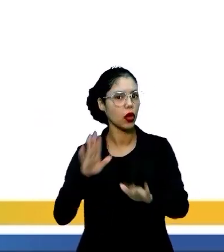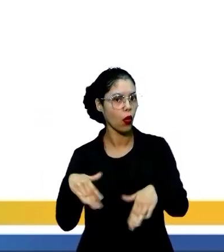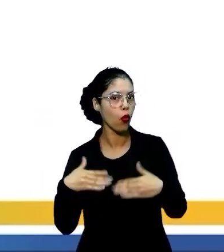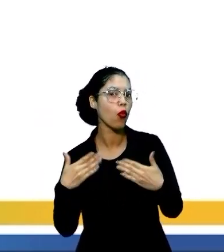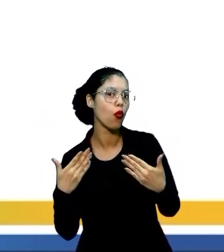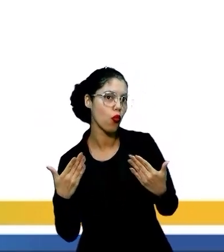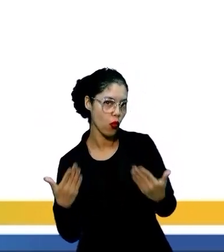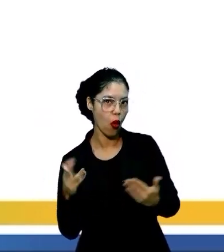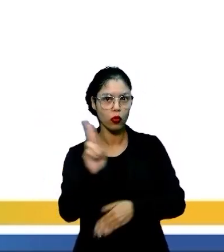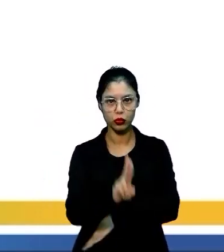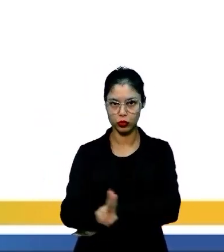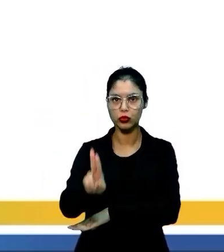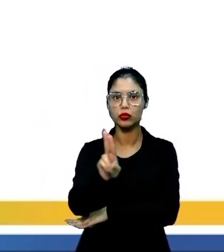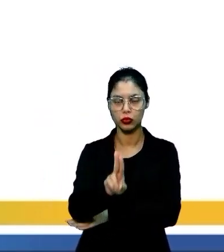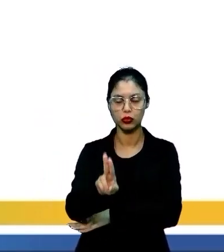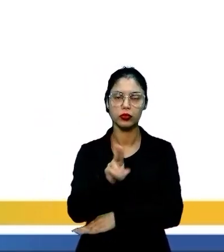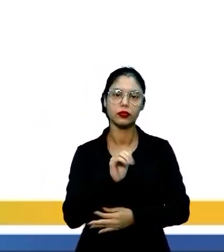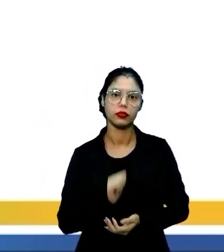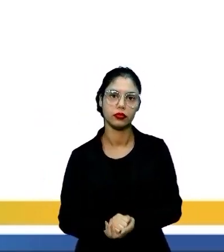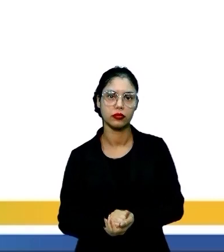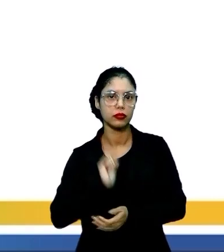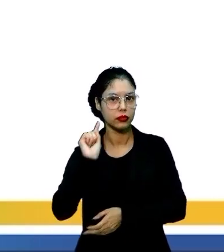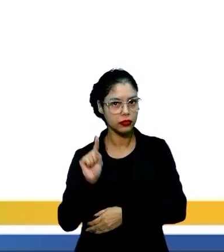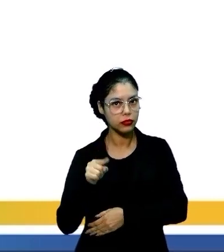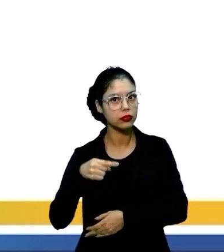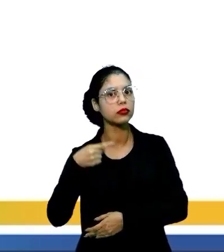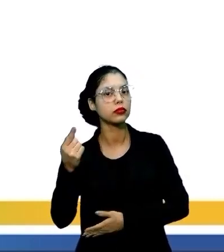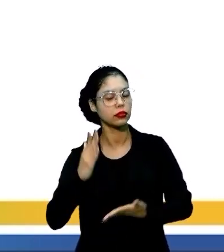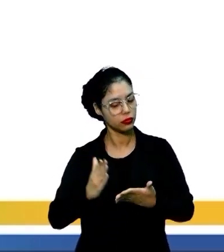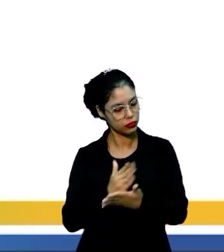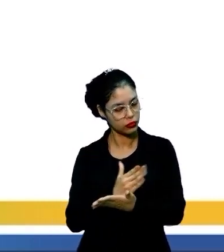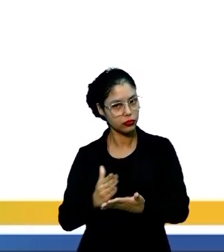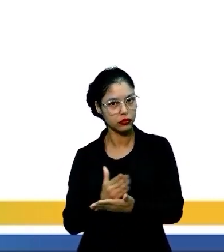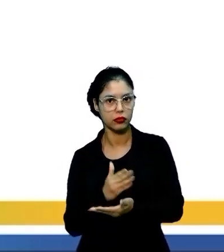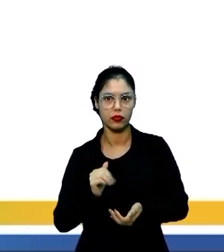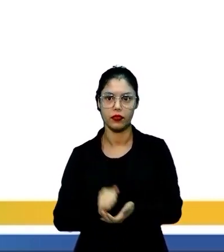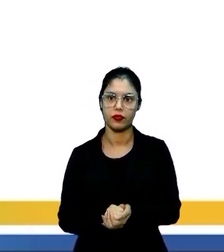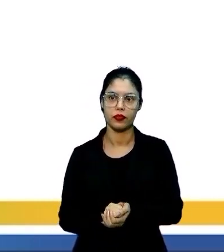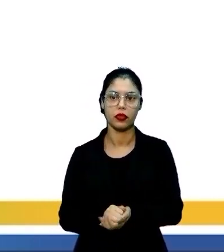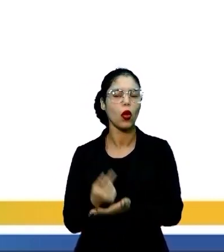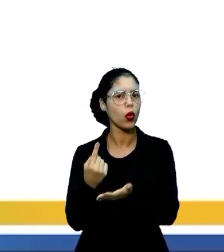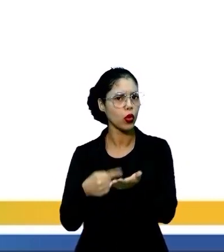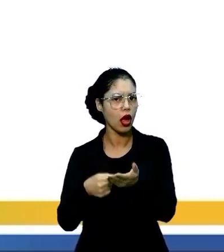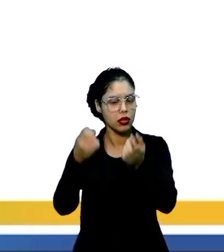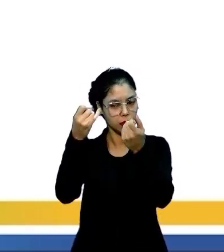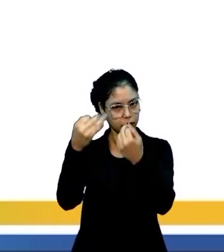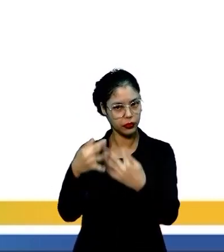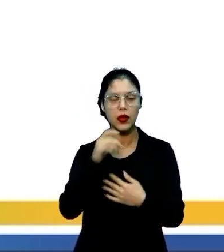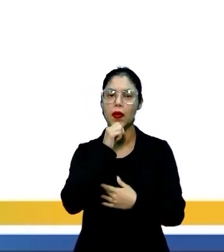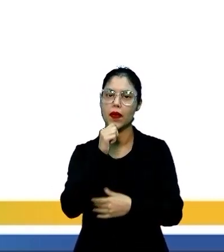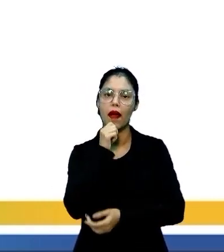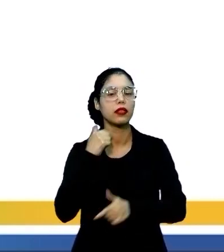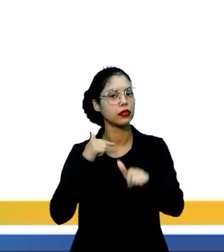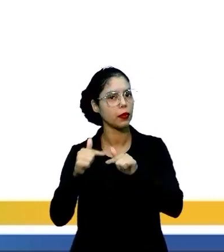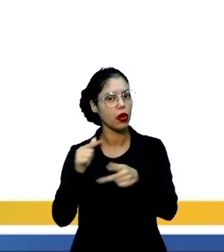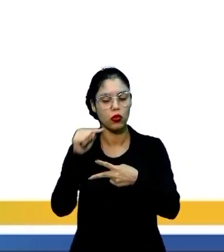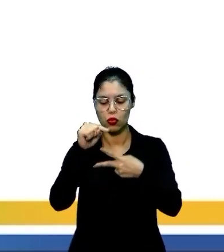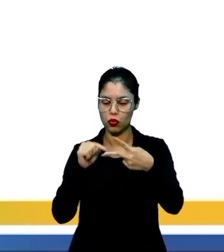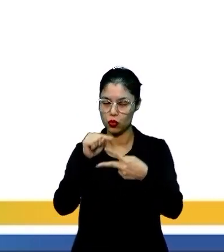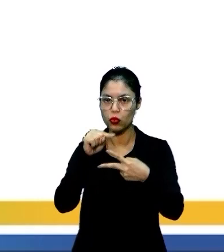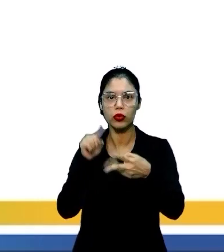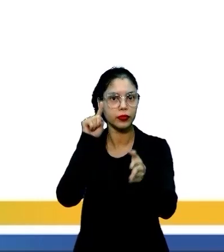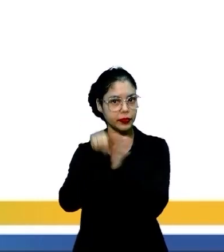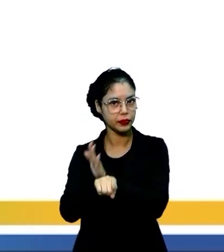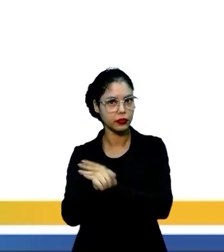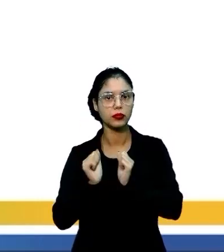eu estarei utilizando após algumas breves considerações, trabalhando duas questões